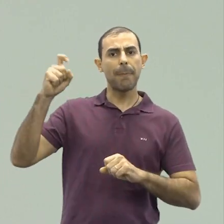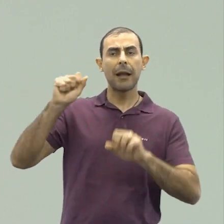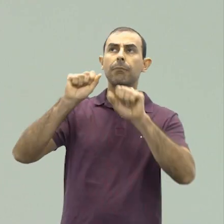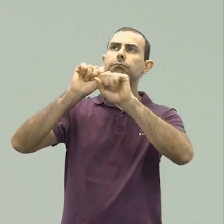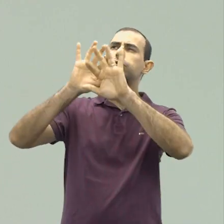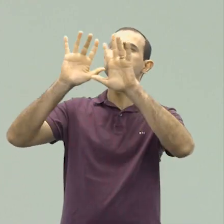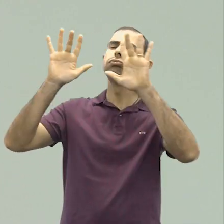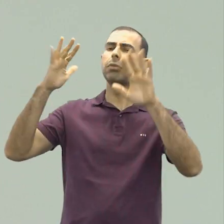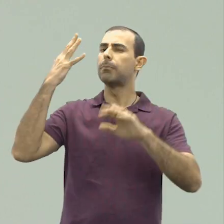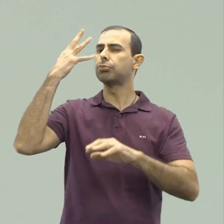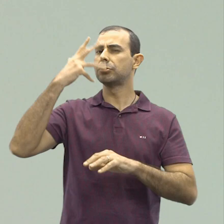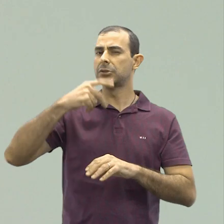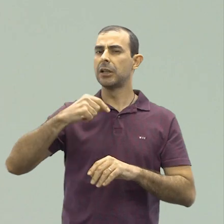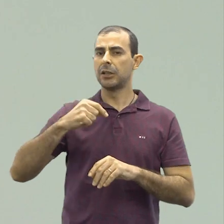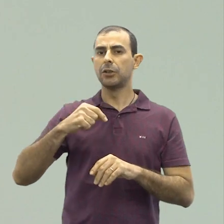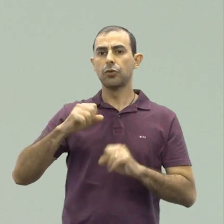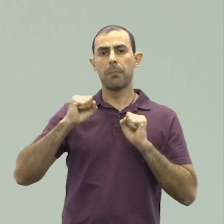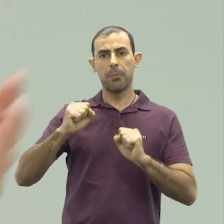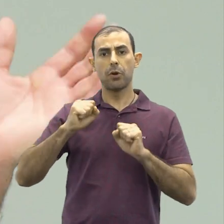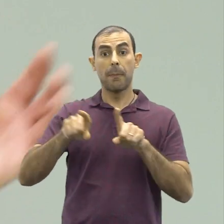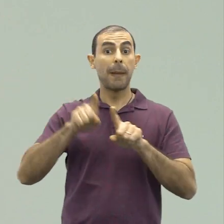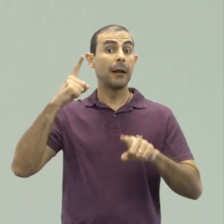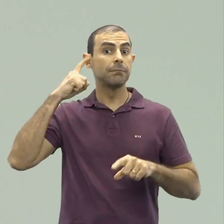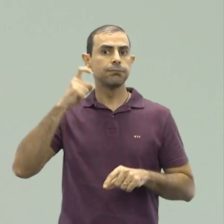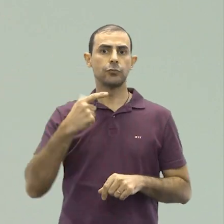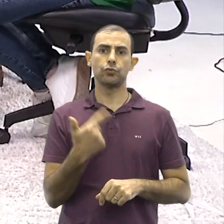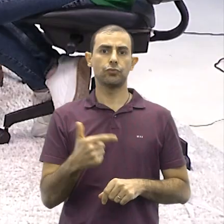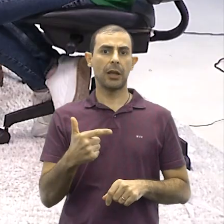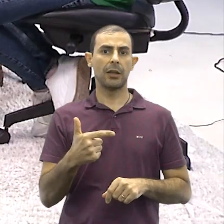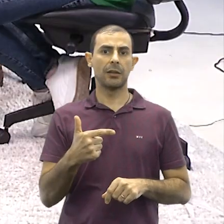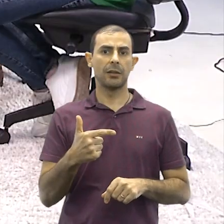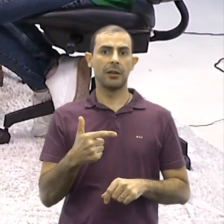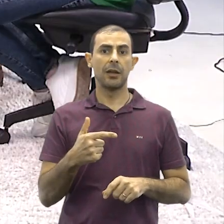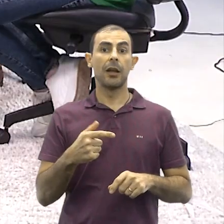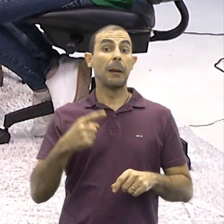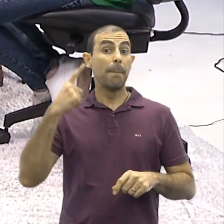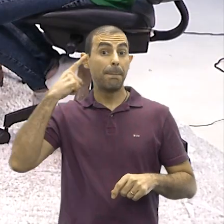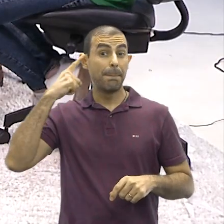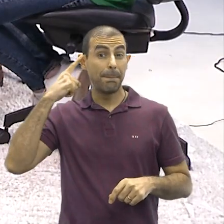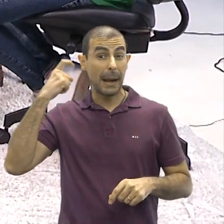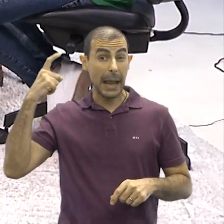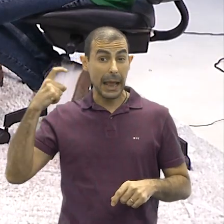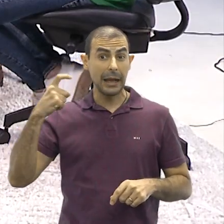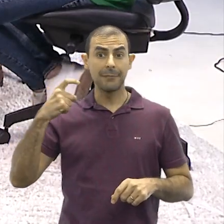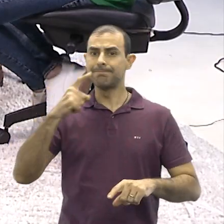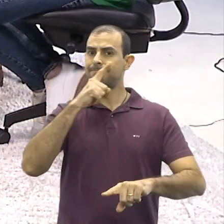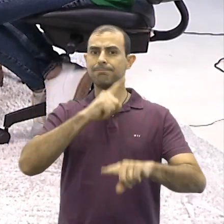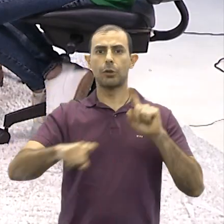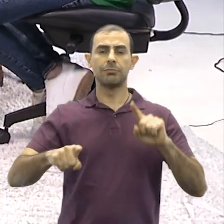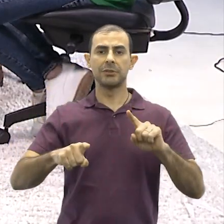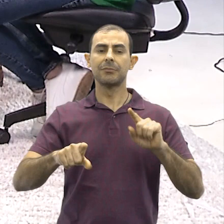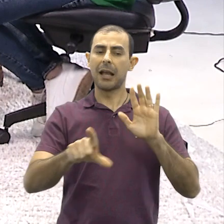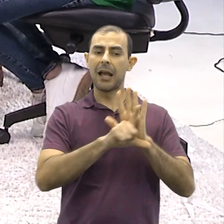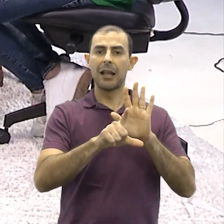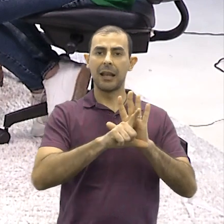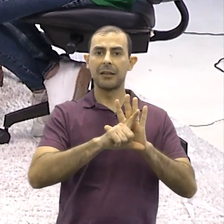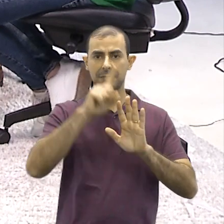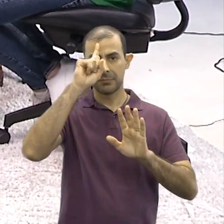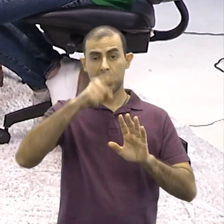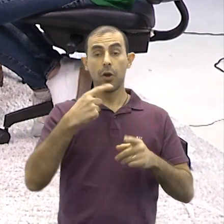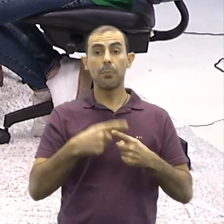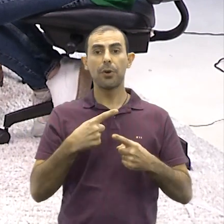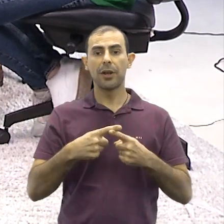sonoro, né? Mas muitos não respeitam, compram no Paraguai, vendem na clandestinidade e causam grandes